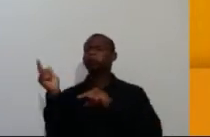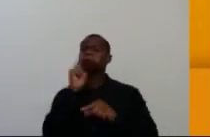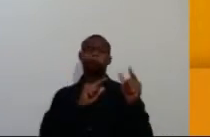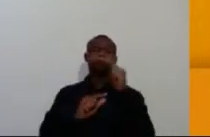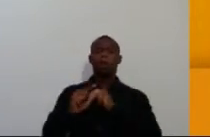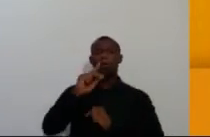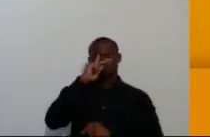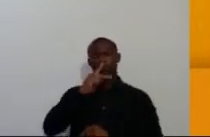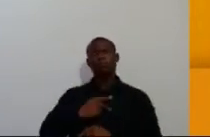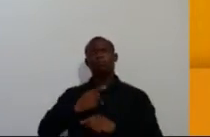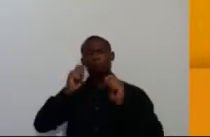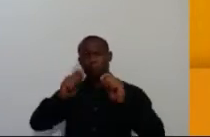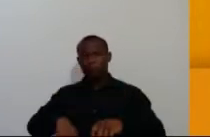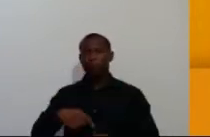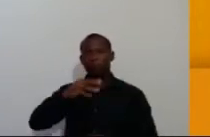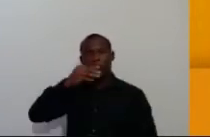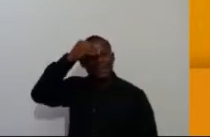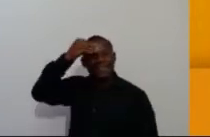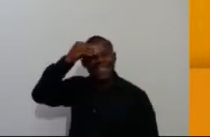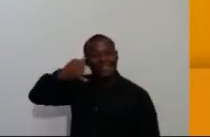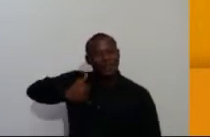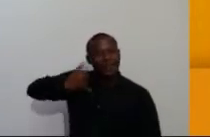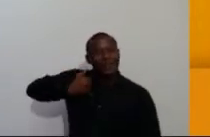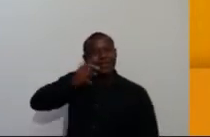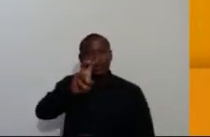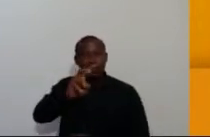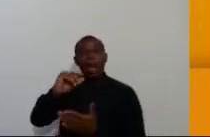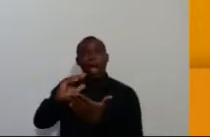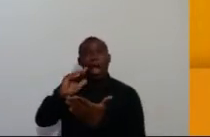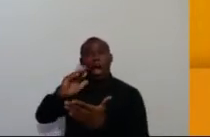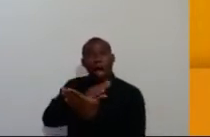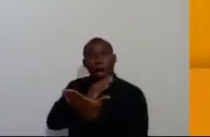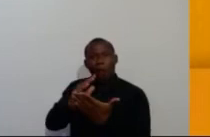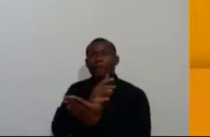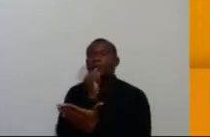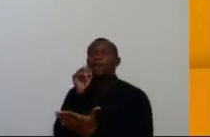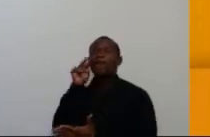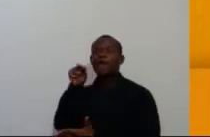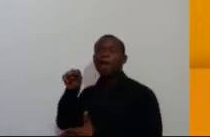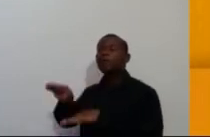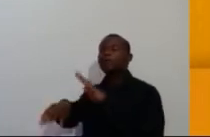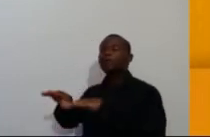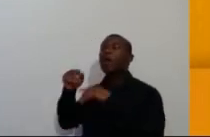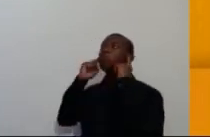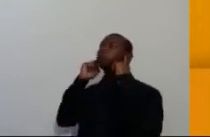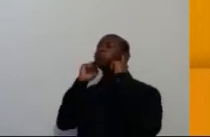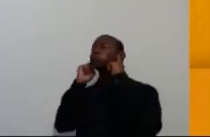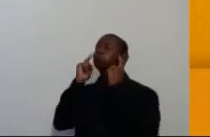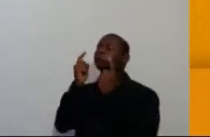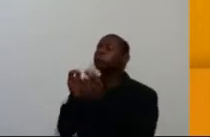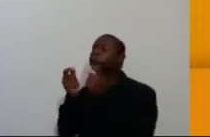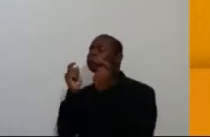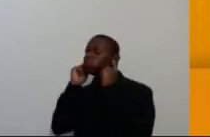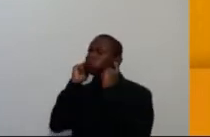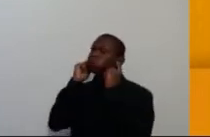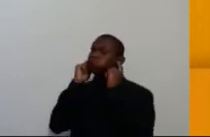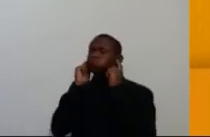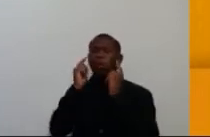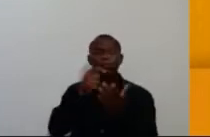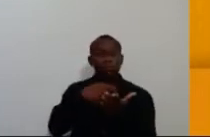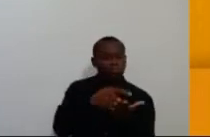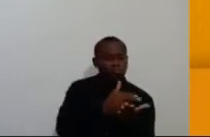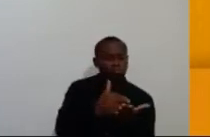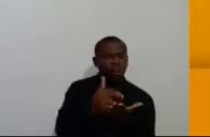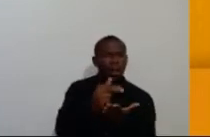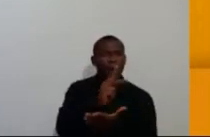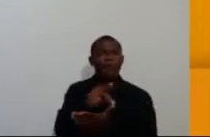que eu já falei, de 5 anos, às vezes ele está escutando a aula, o celular, e ele está desenhando. Aí a professora fala alguma coisa, ele vai e responde.